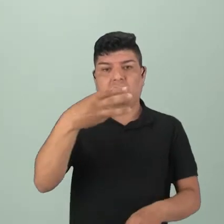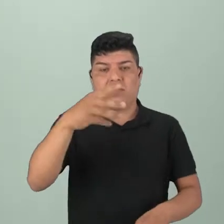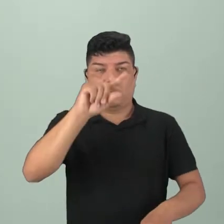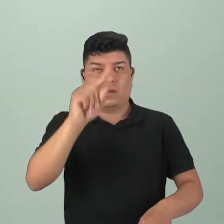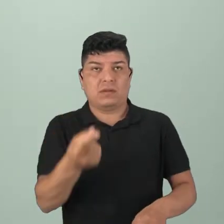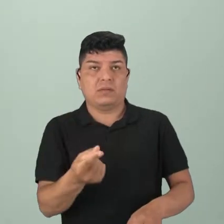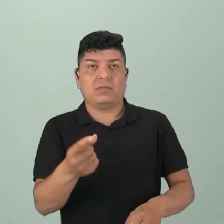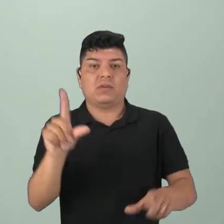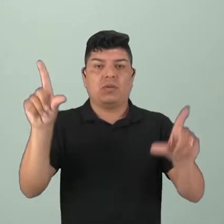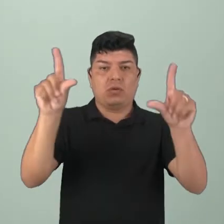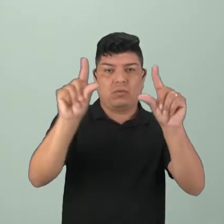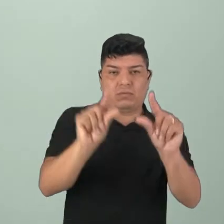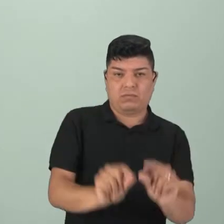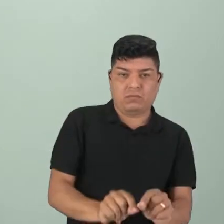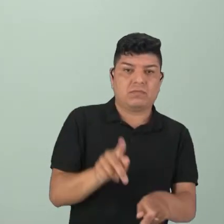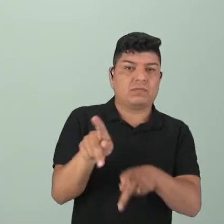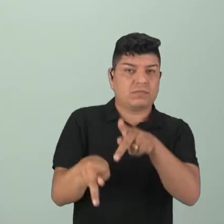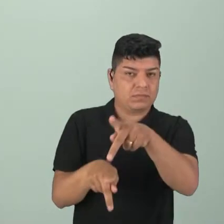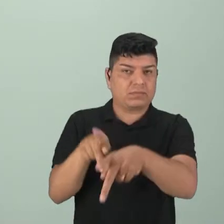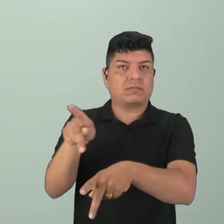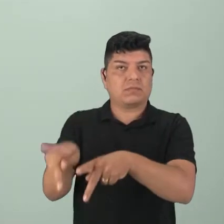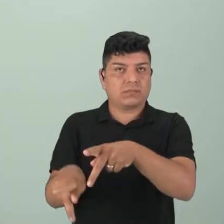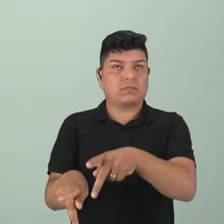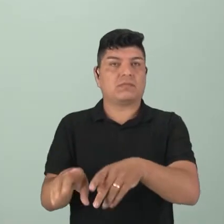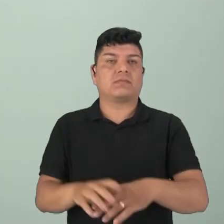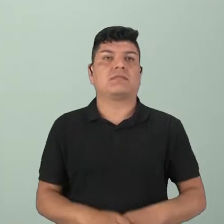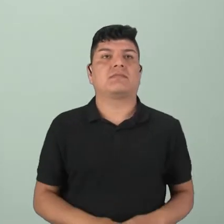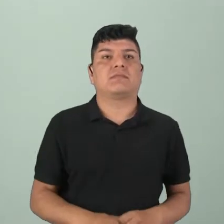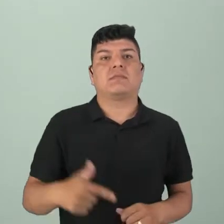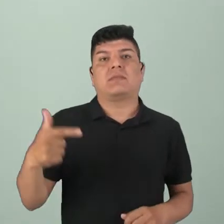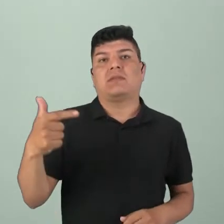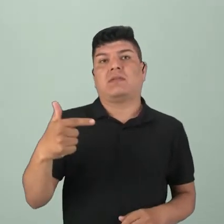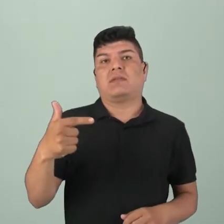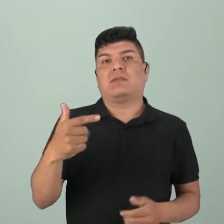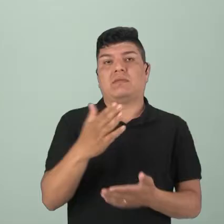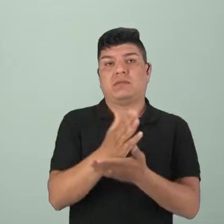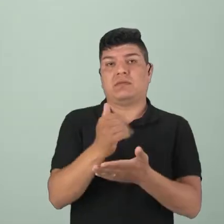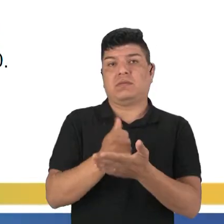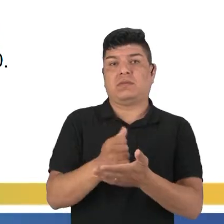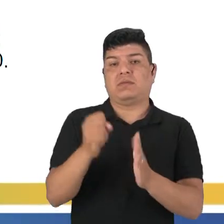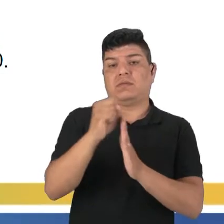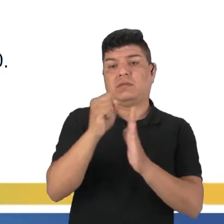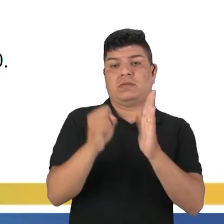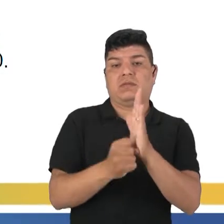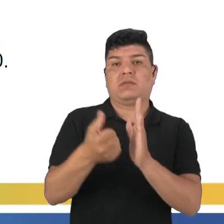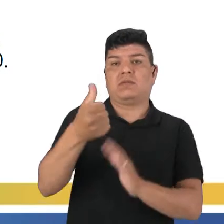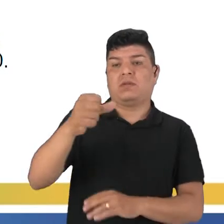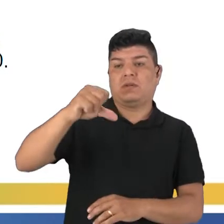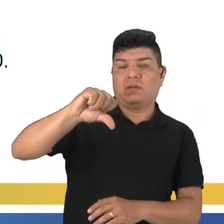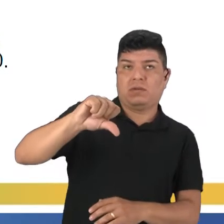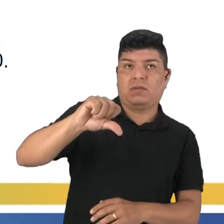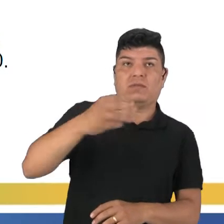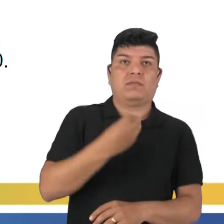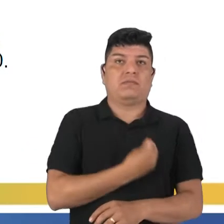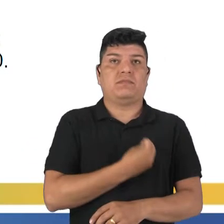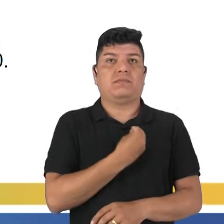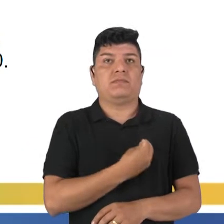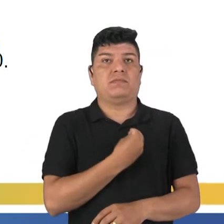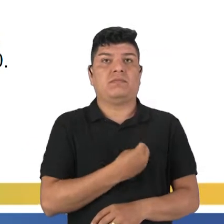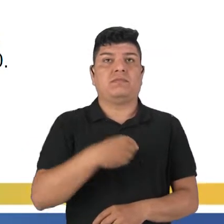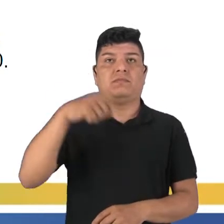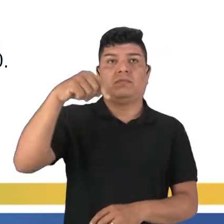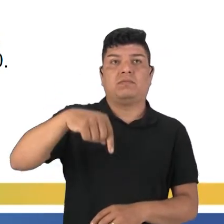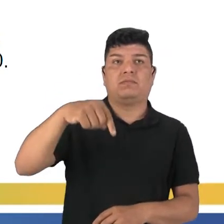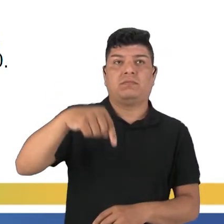uma redução dessa população, né? E na segunda metade do século XIX viviam cerca de 100 mil indígenas,